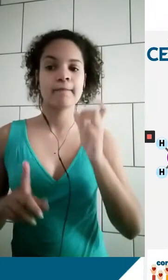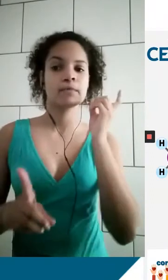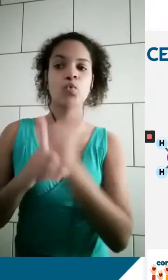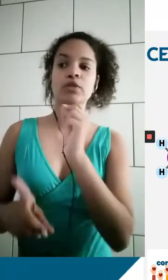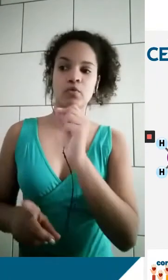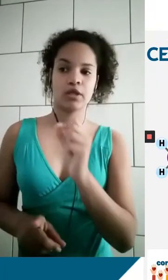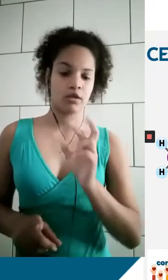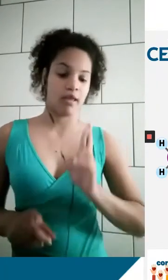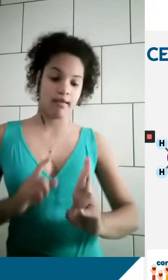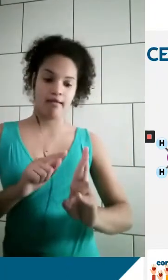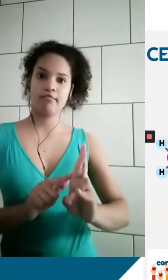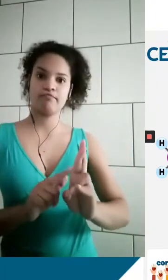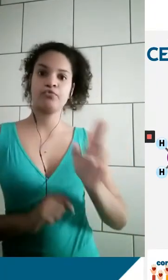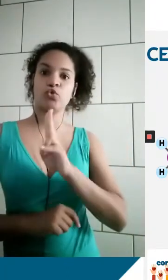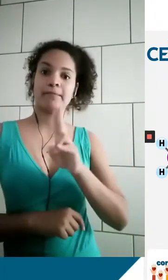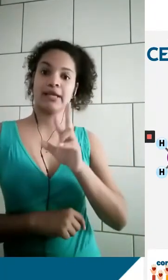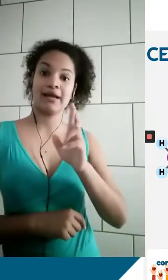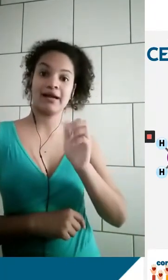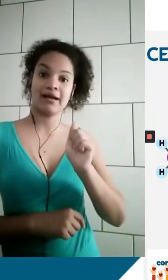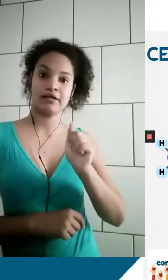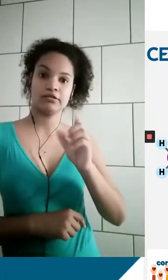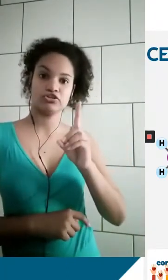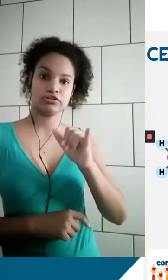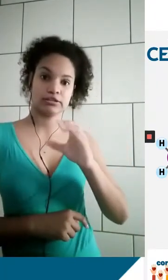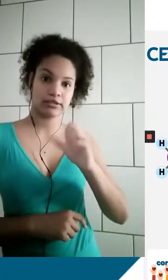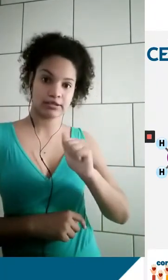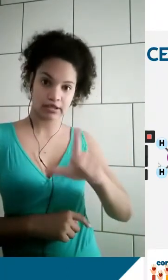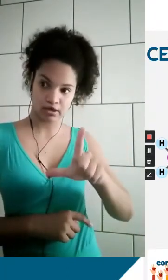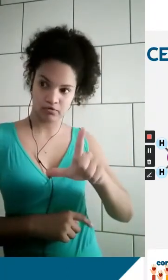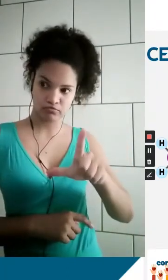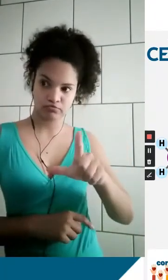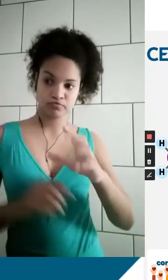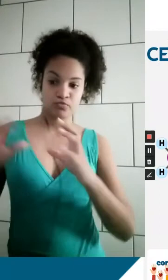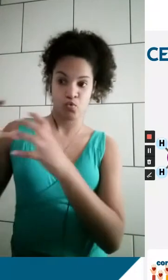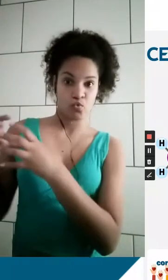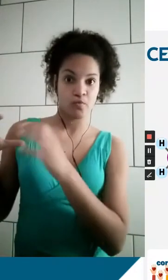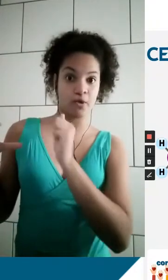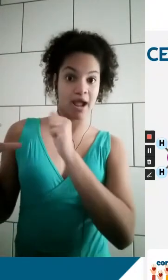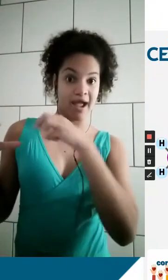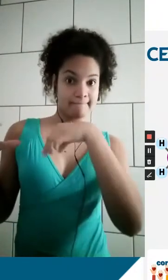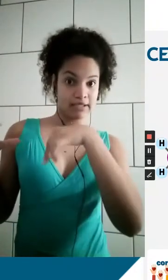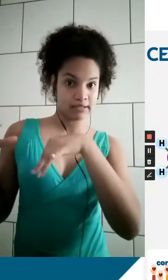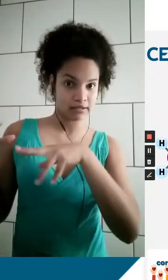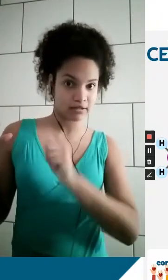encontrar o quê? Um R, que é chamado de radical, um grupo amina e uma